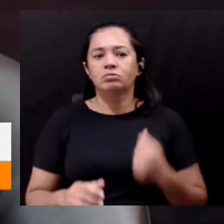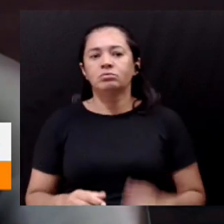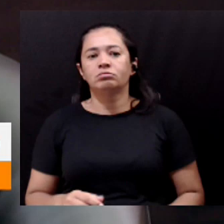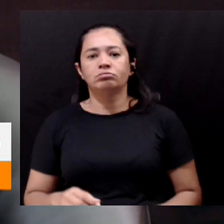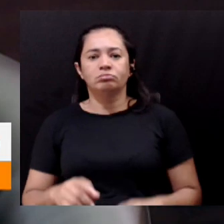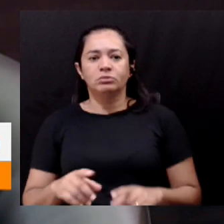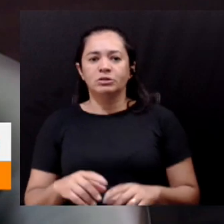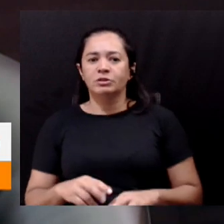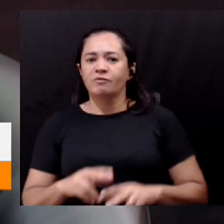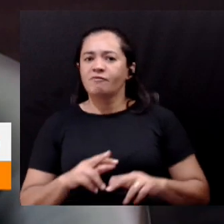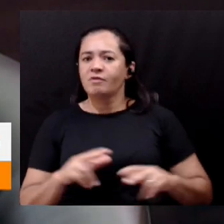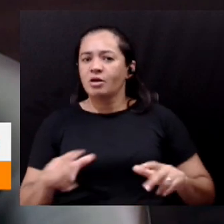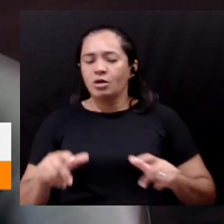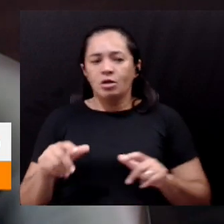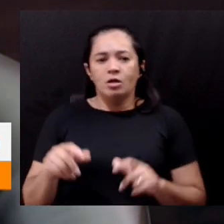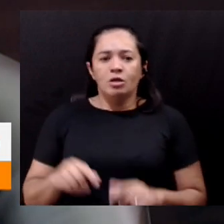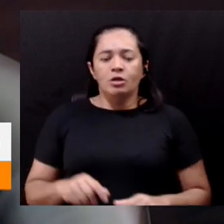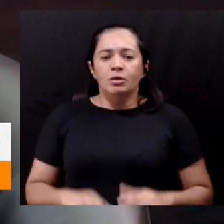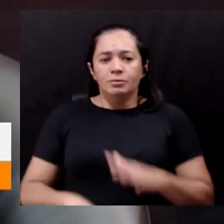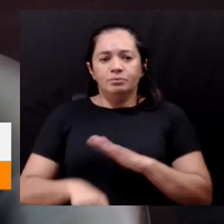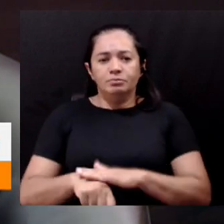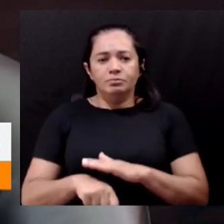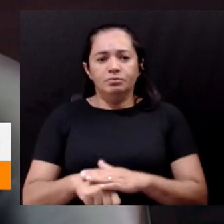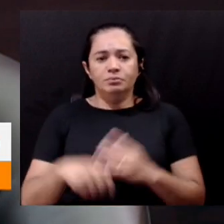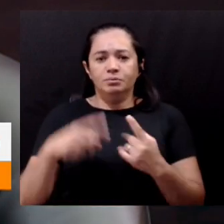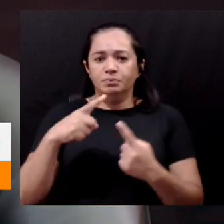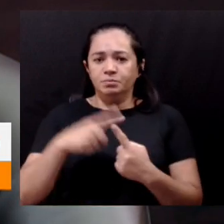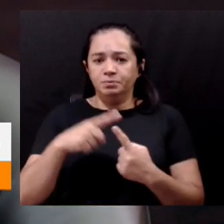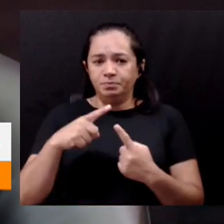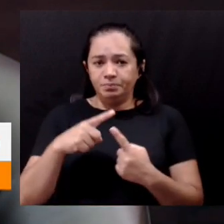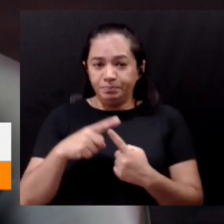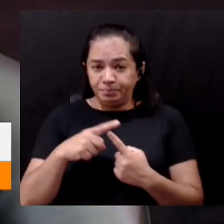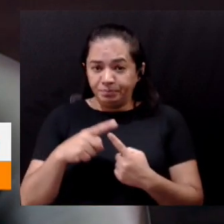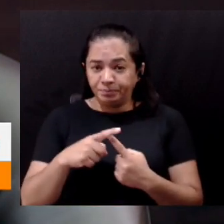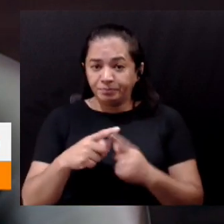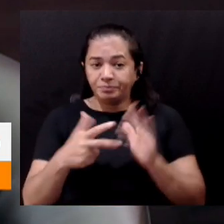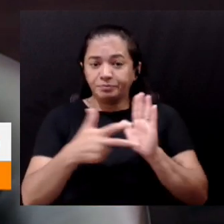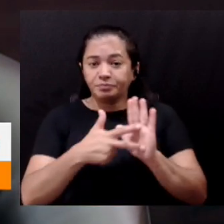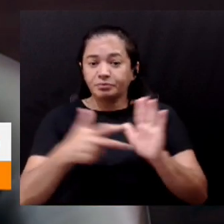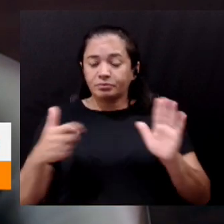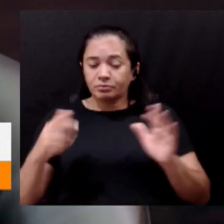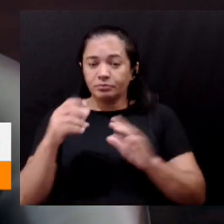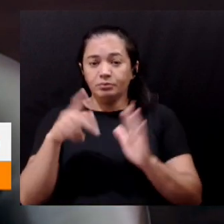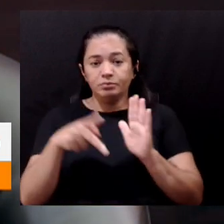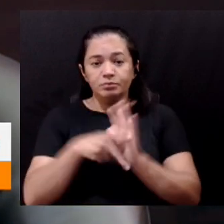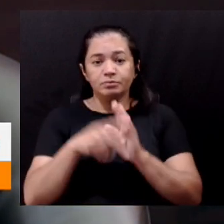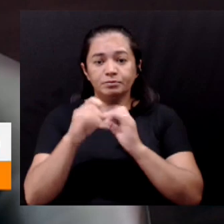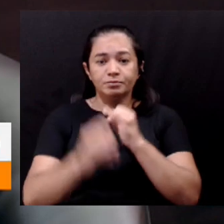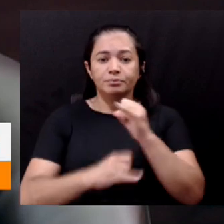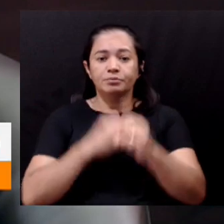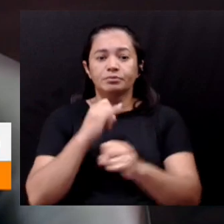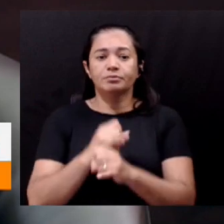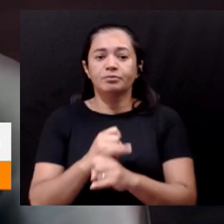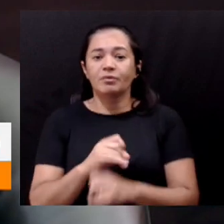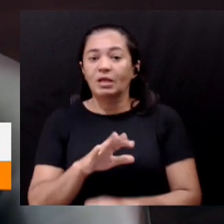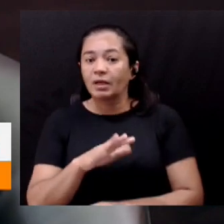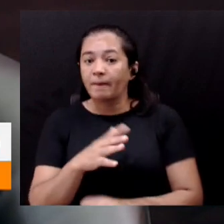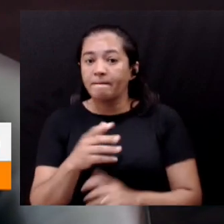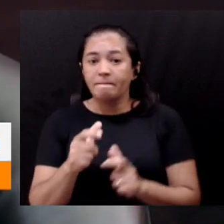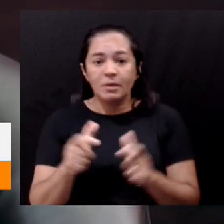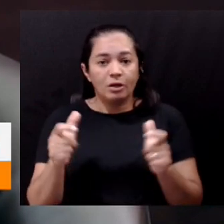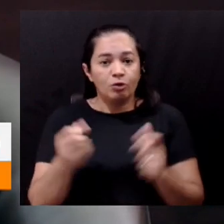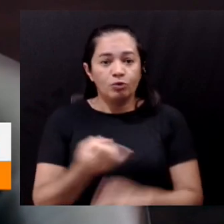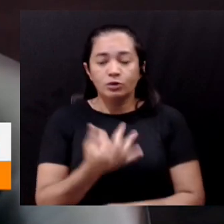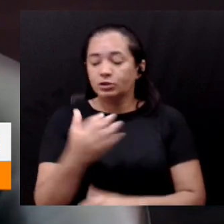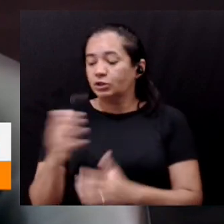que fazem esse tipo de crimes digitais e são geralmente jovens e adolescentes que